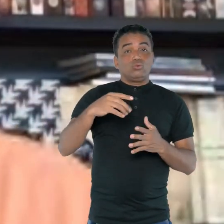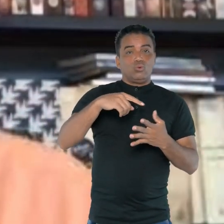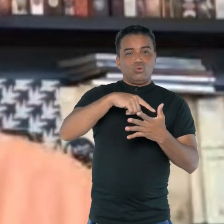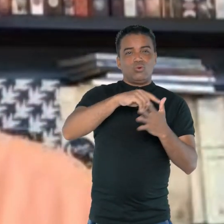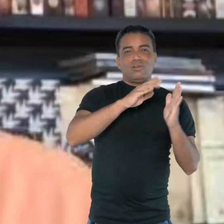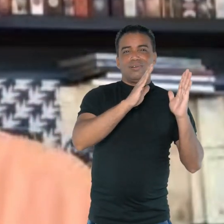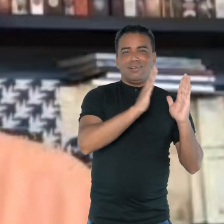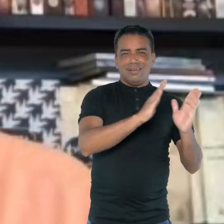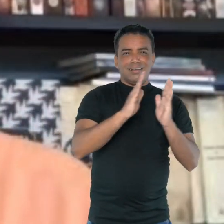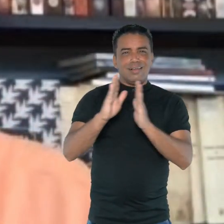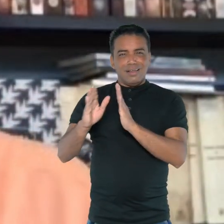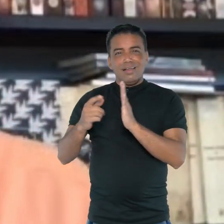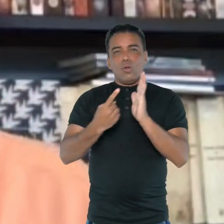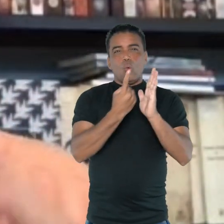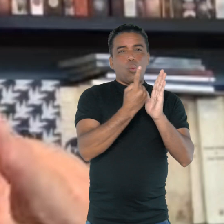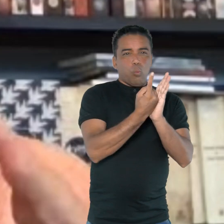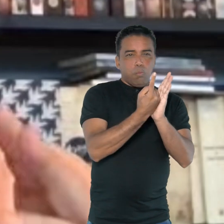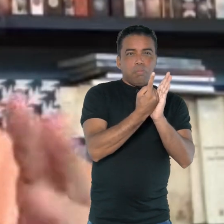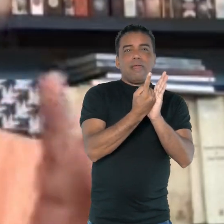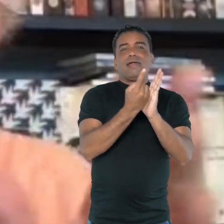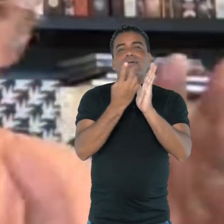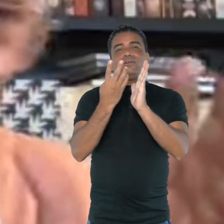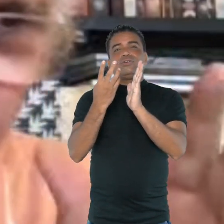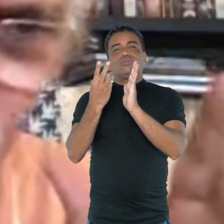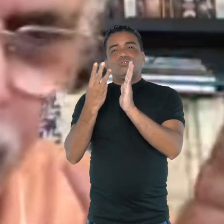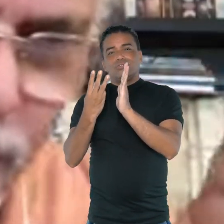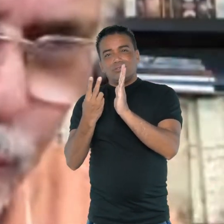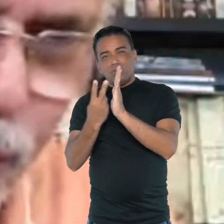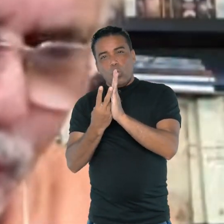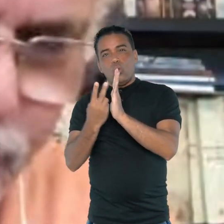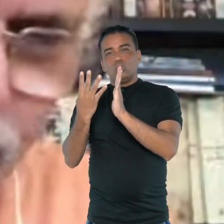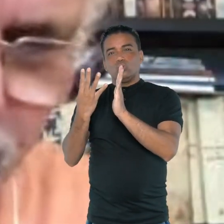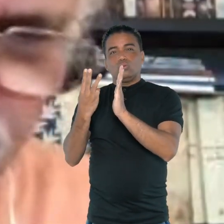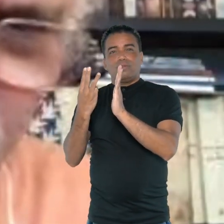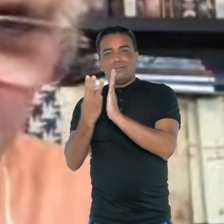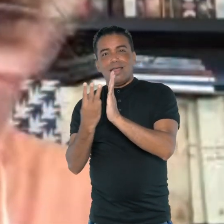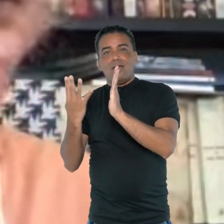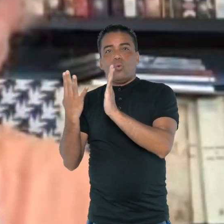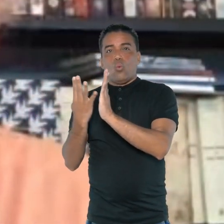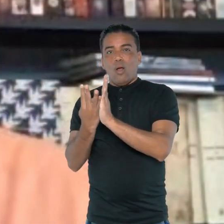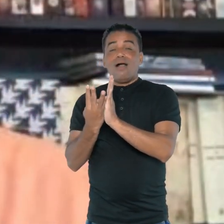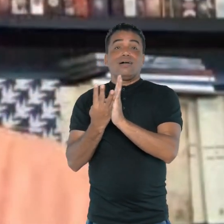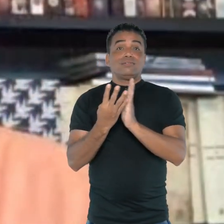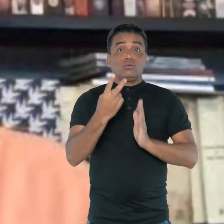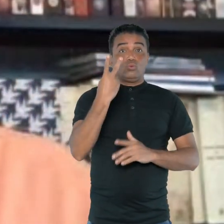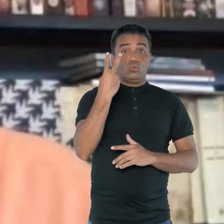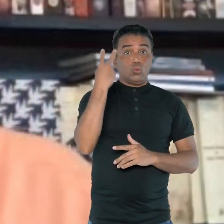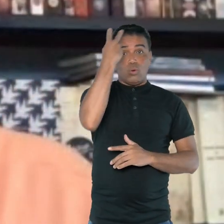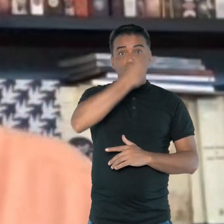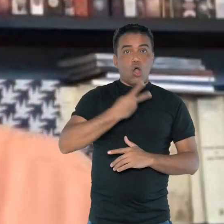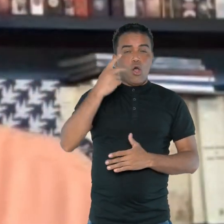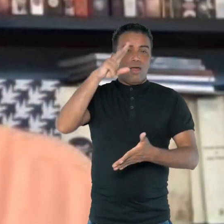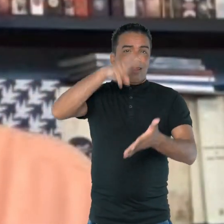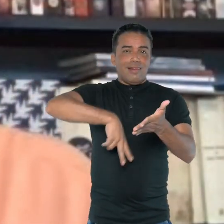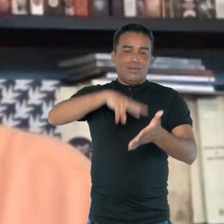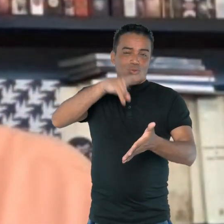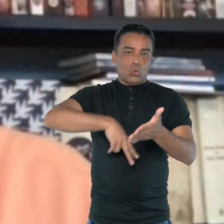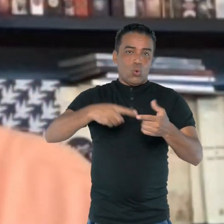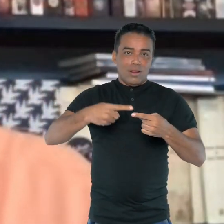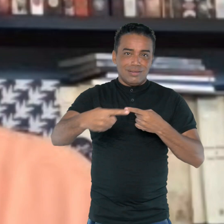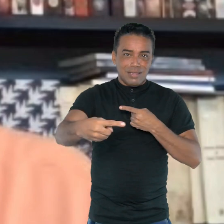bimestres, num período de 1 ano. O efeito de 2 horas de leitura literária semanal